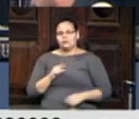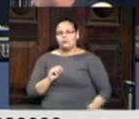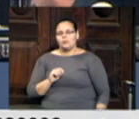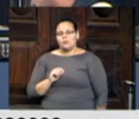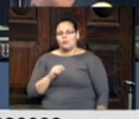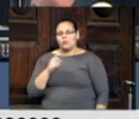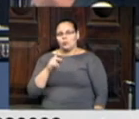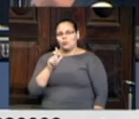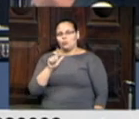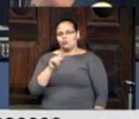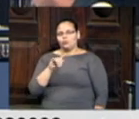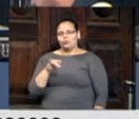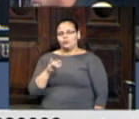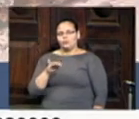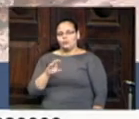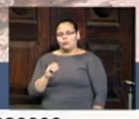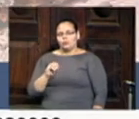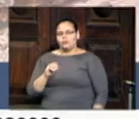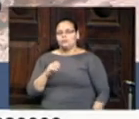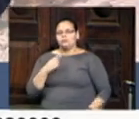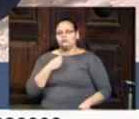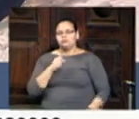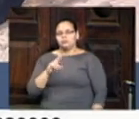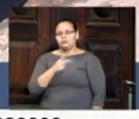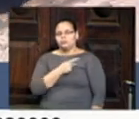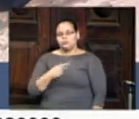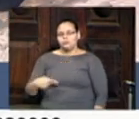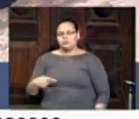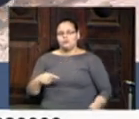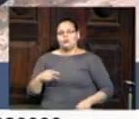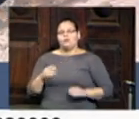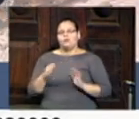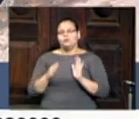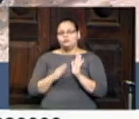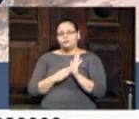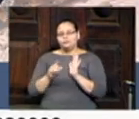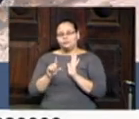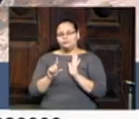Luiz Paulo. Senhor presidente, projeto de lei